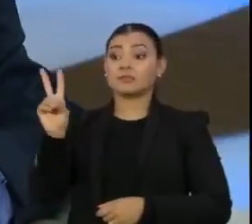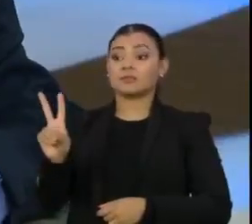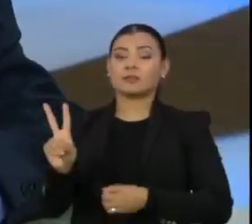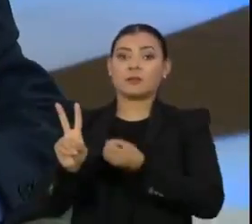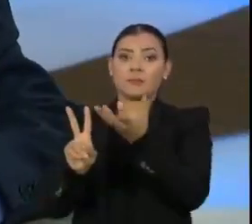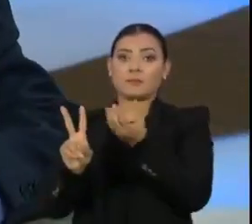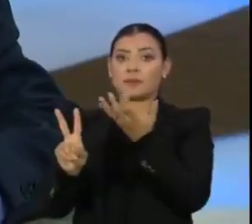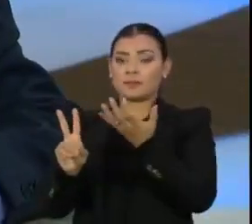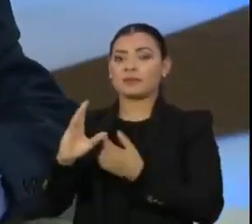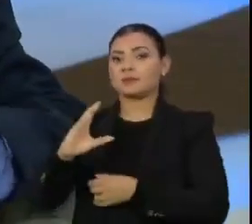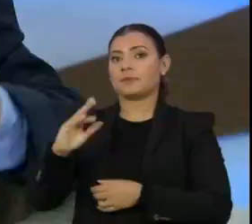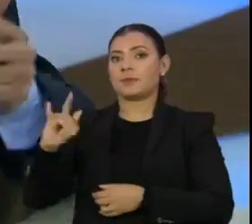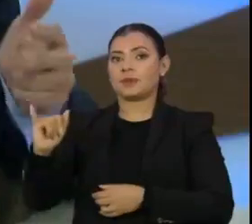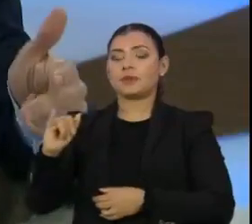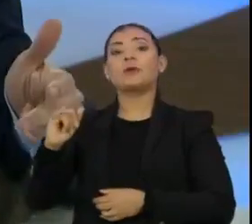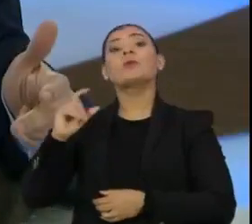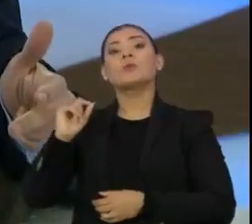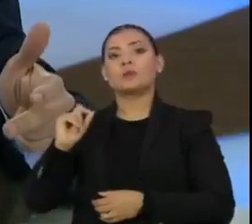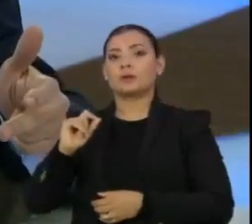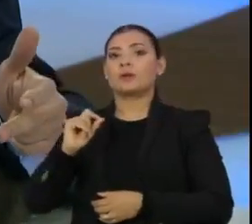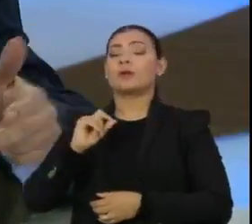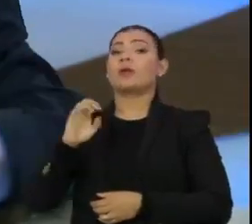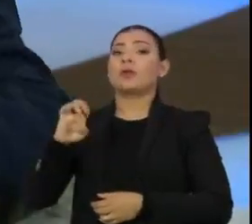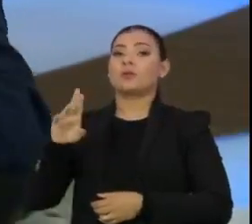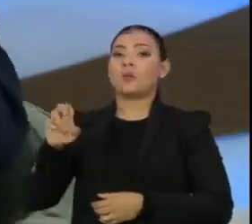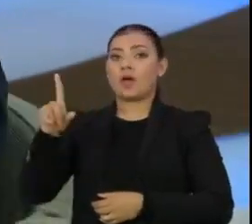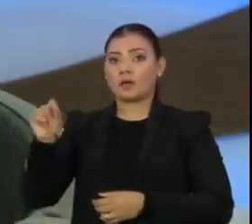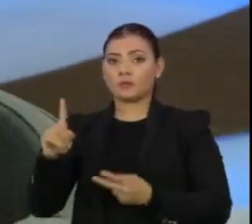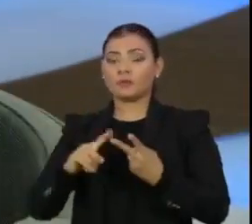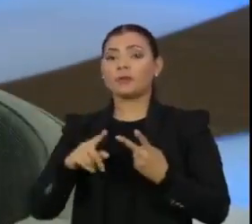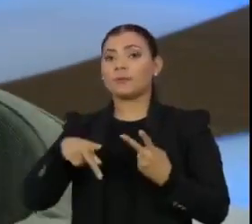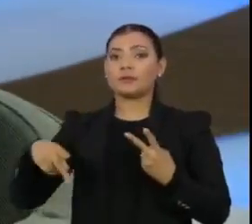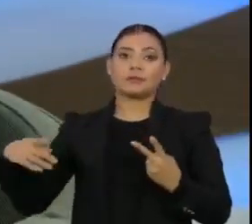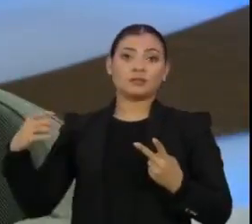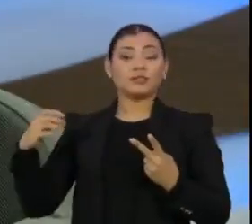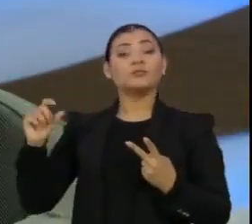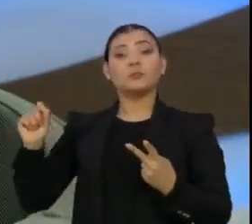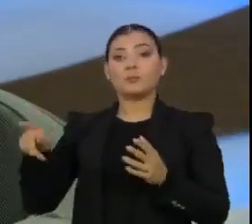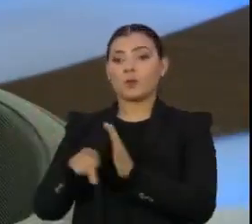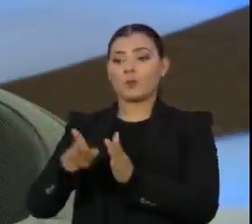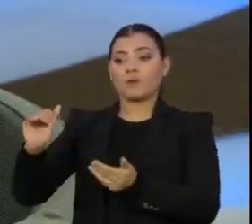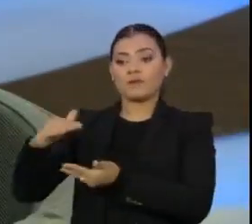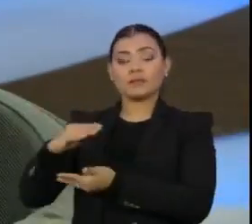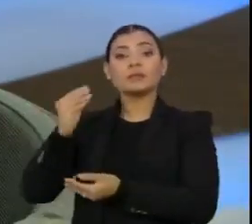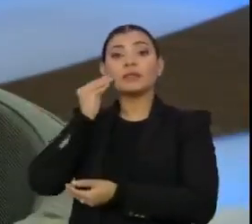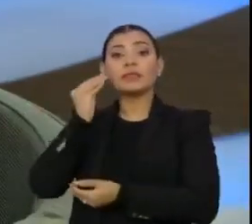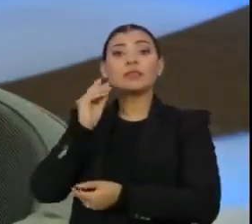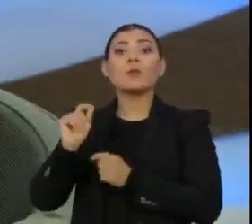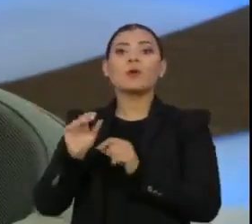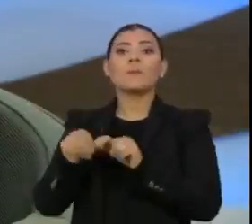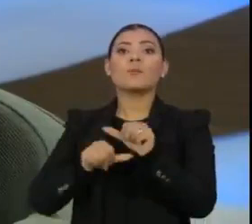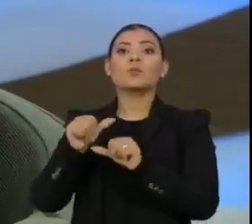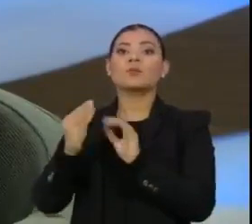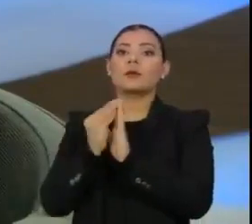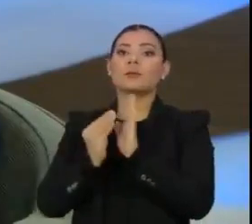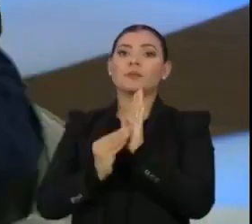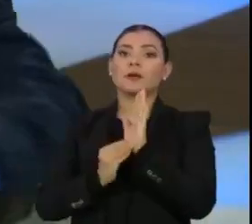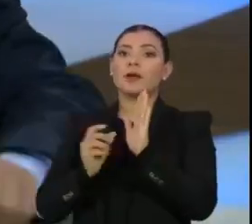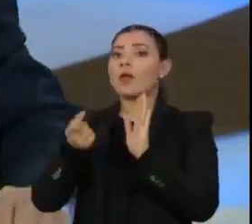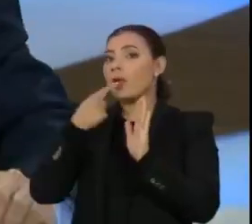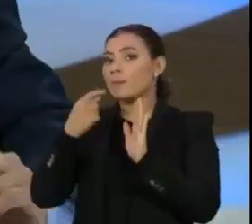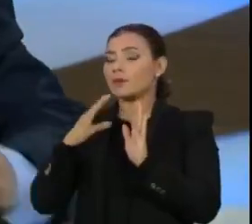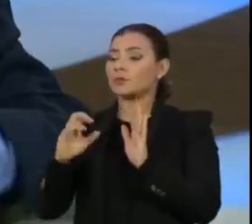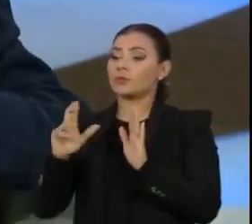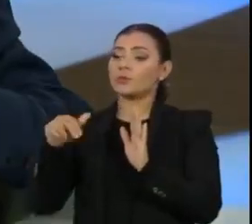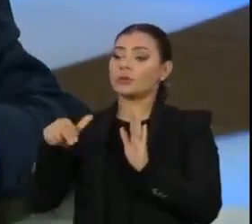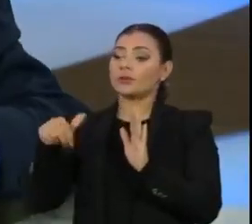ocorridos na CPI do ministro Mandetta e do presidente da Anvisa, chegou a ter a tentativa de alterar a bula da cloroquina,